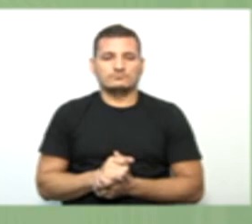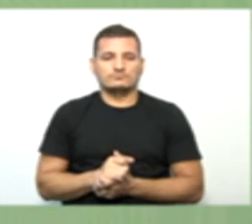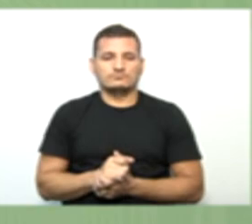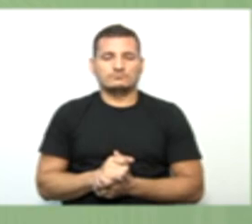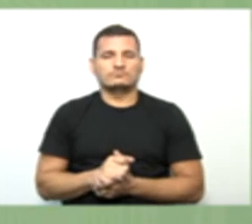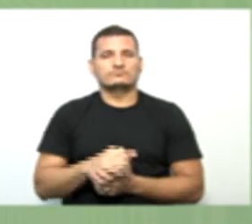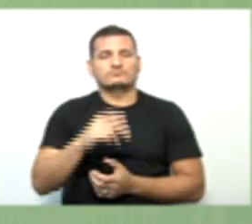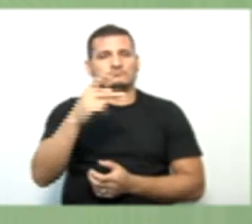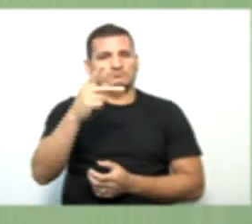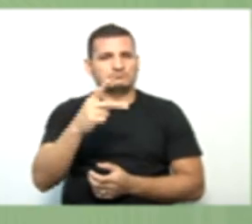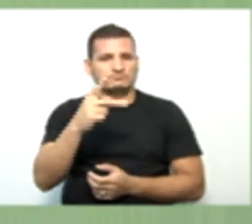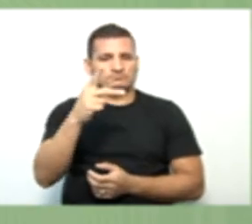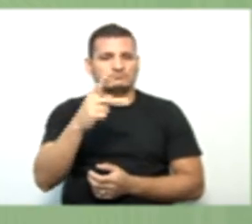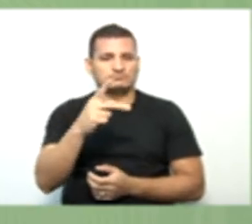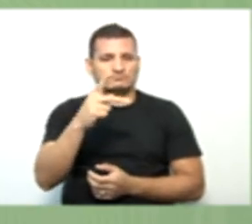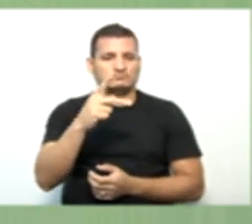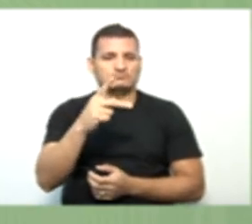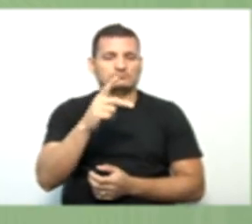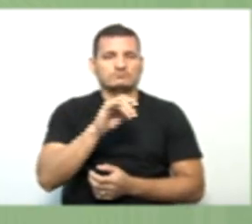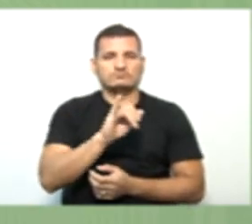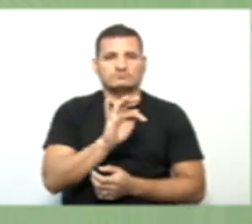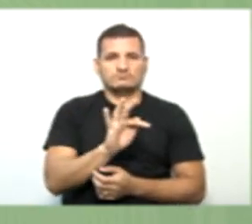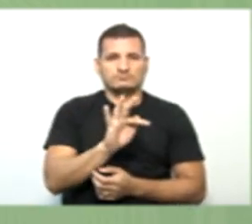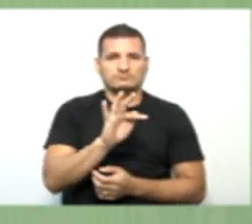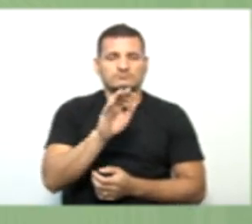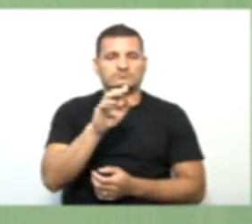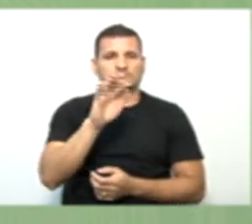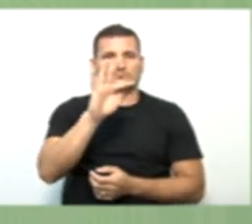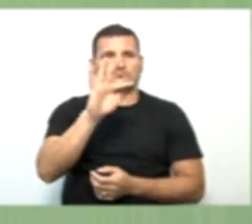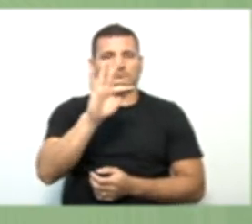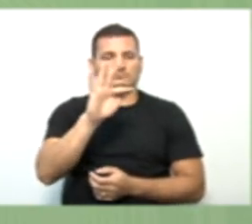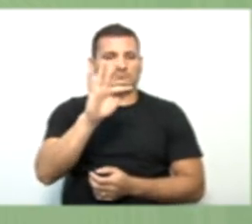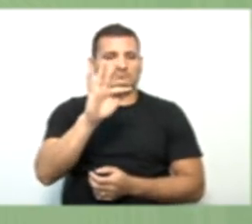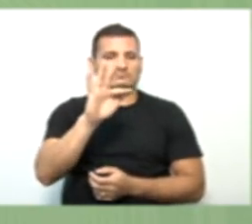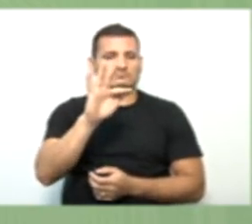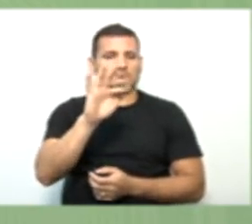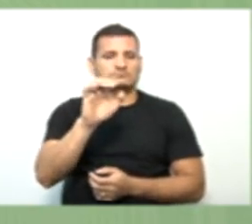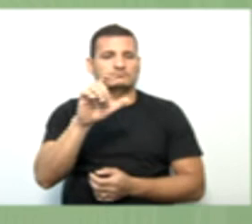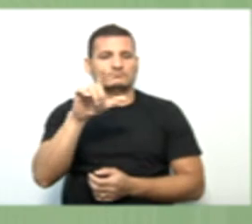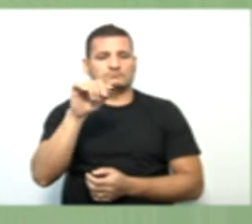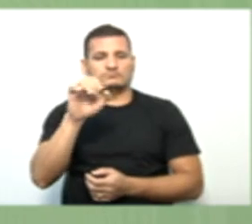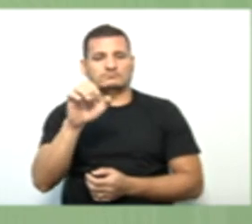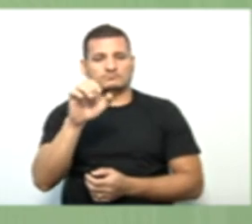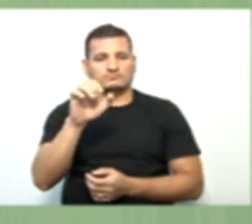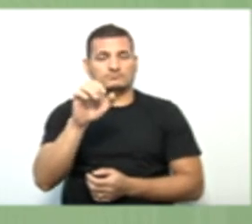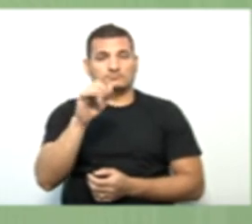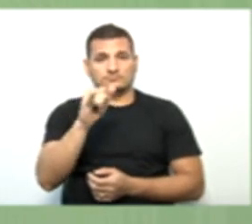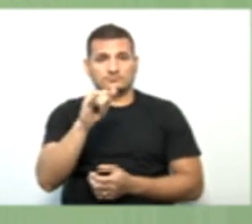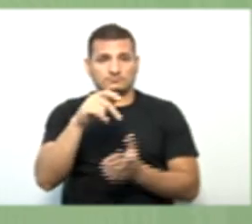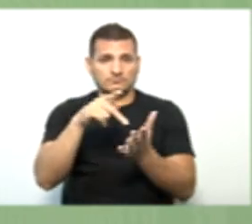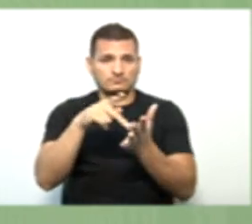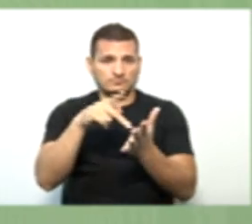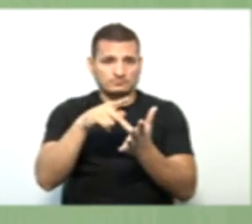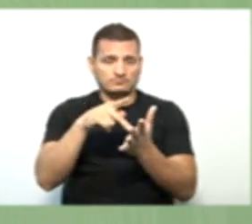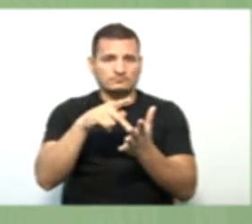ou outro será executado. Se a condição for verdadeira, o comando 1 será o executado. Se a condição for